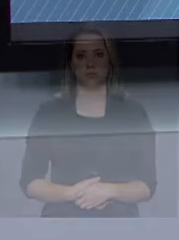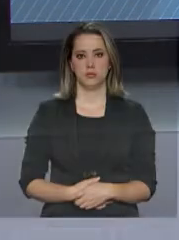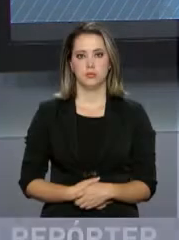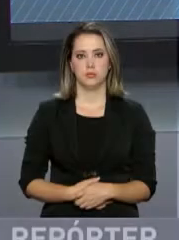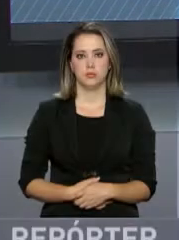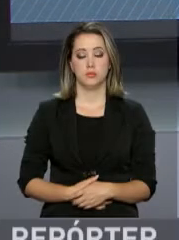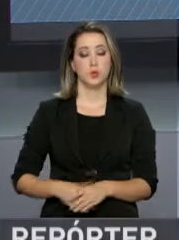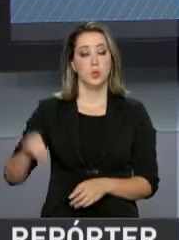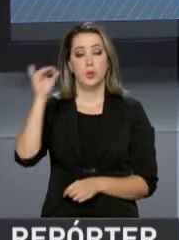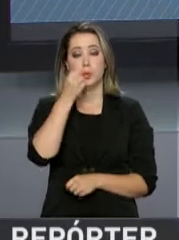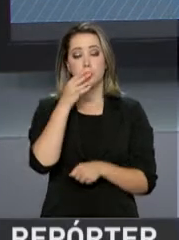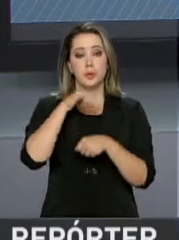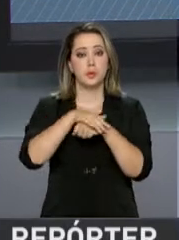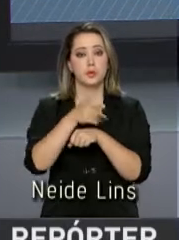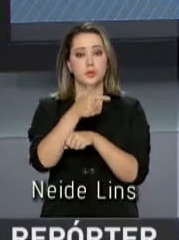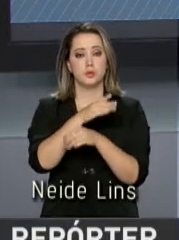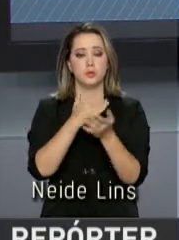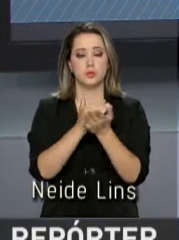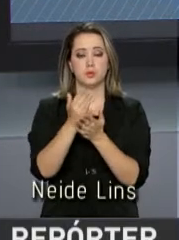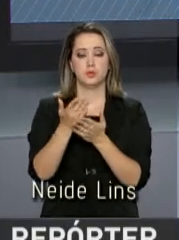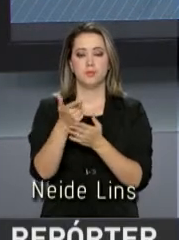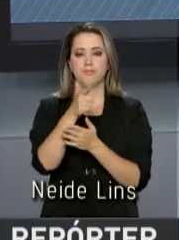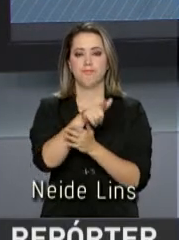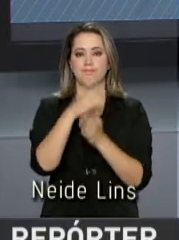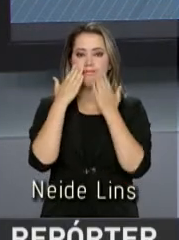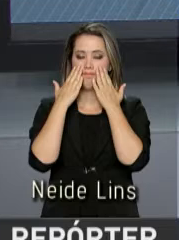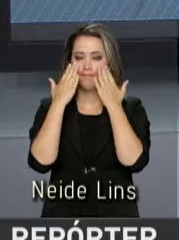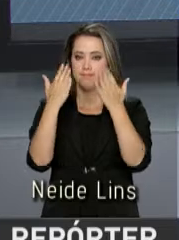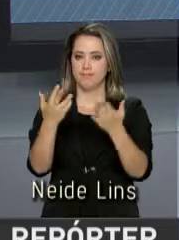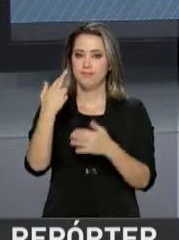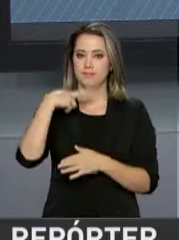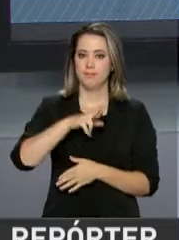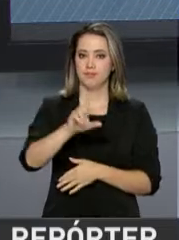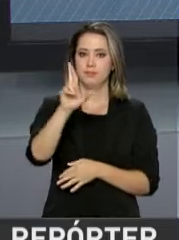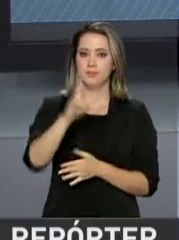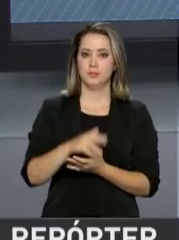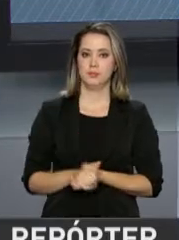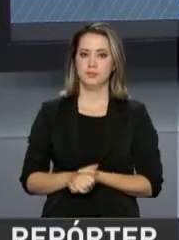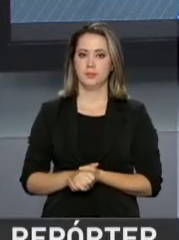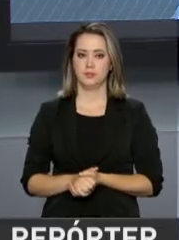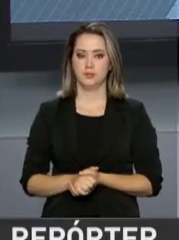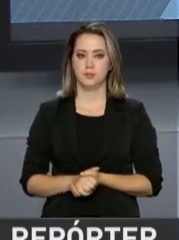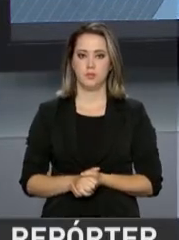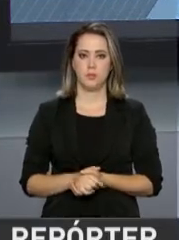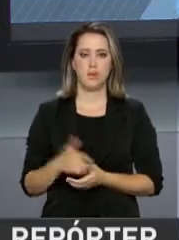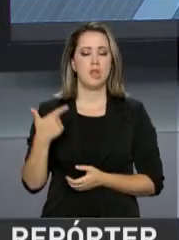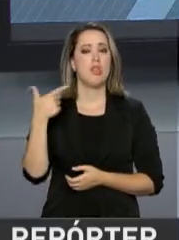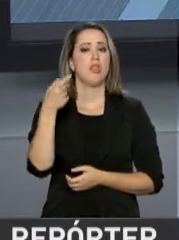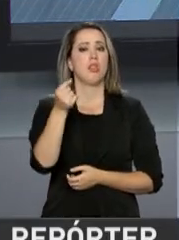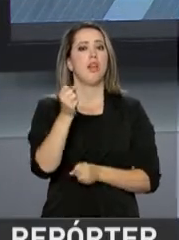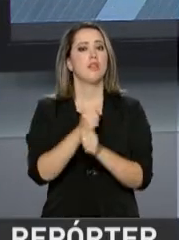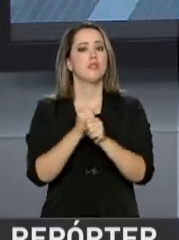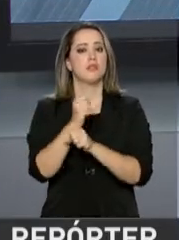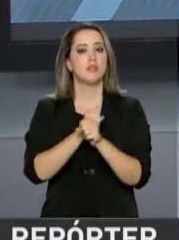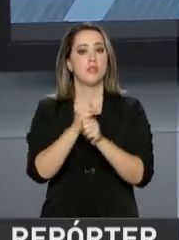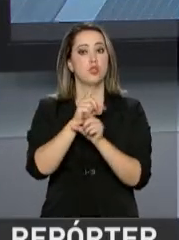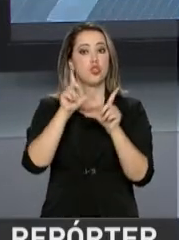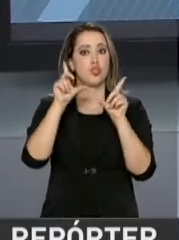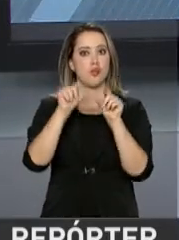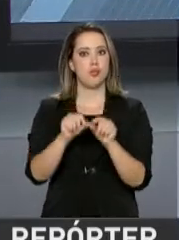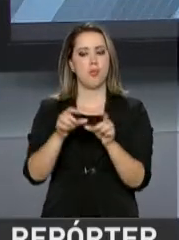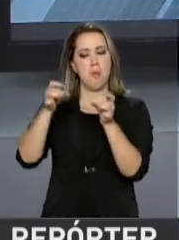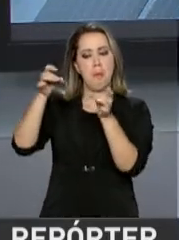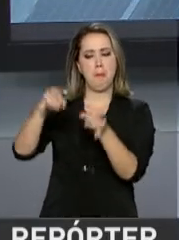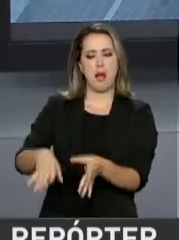olá boa noite começa agora mais uma edição do repórter nbr nos últimos dez anos houve queda na